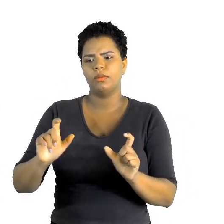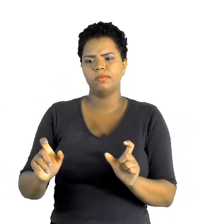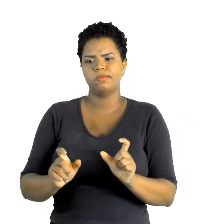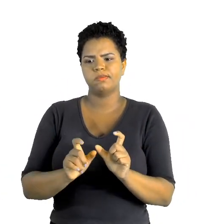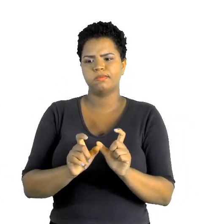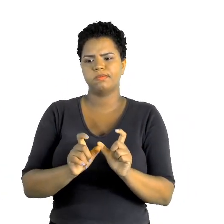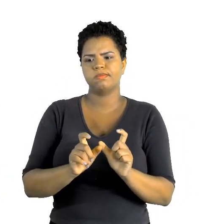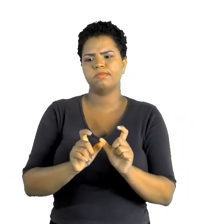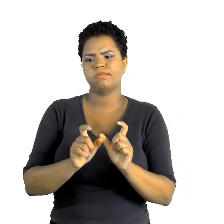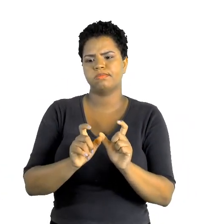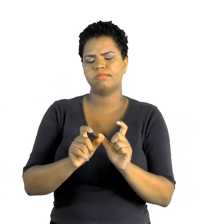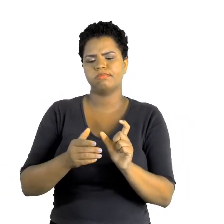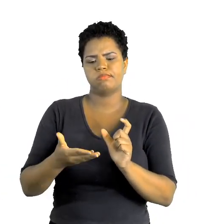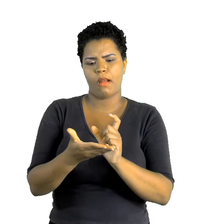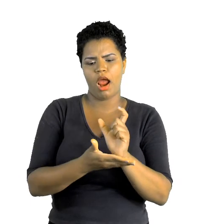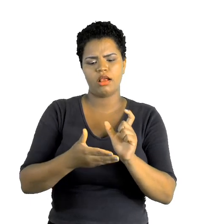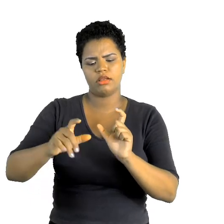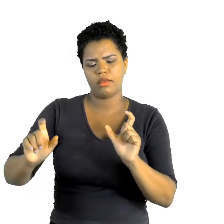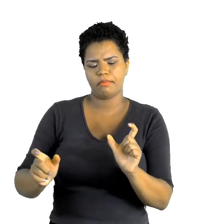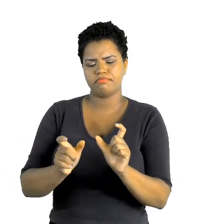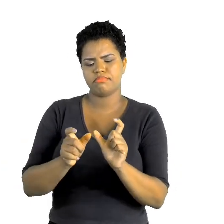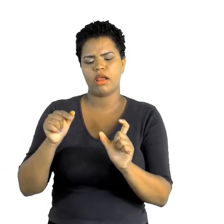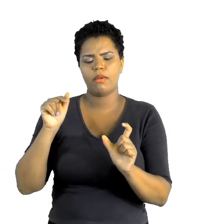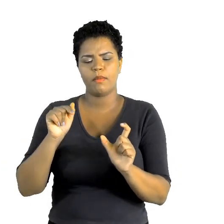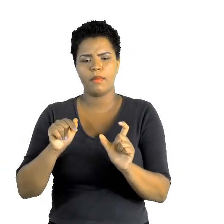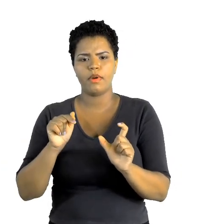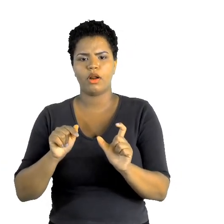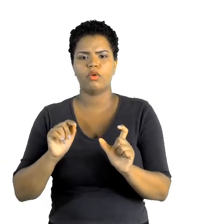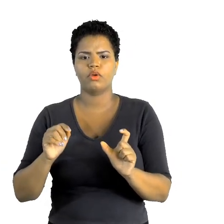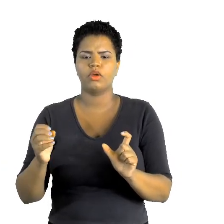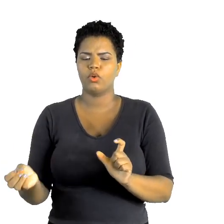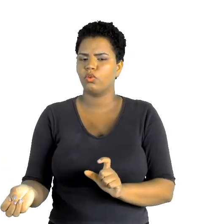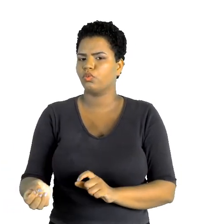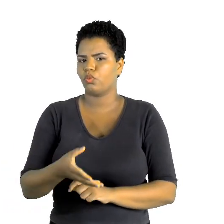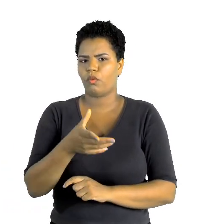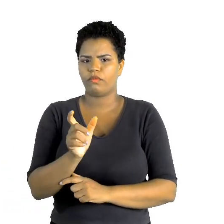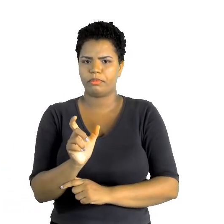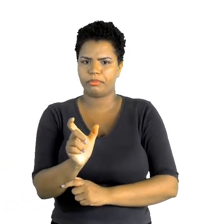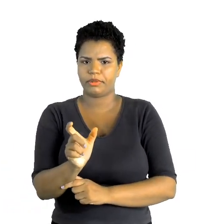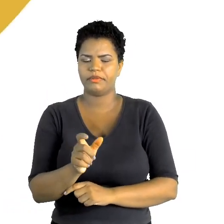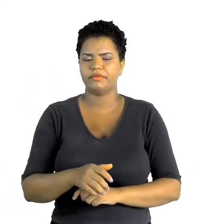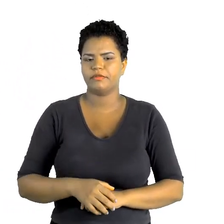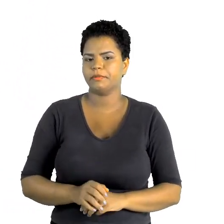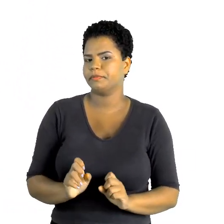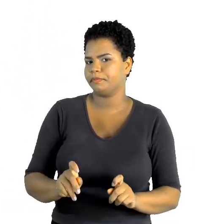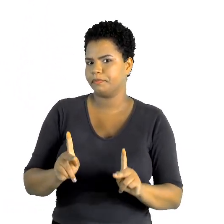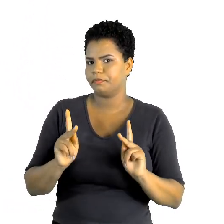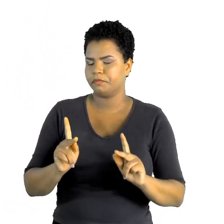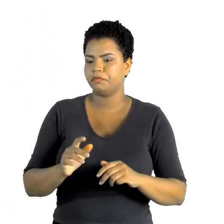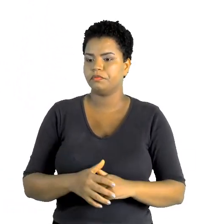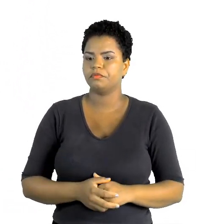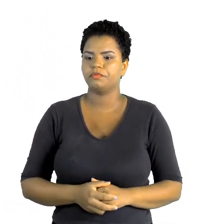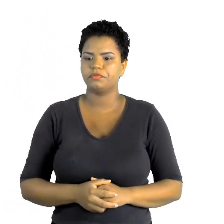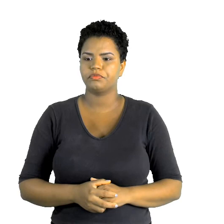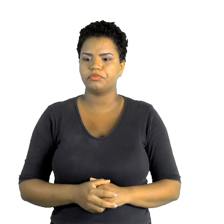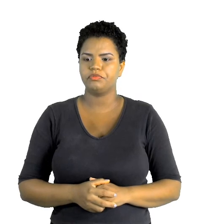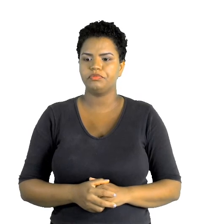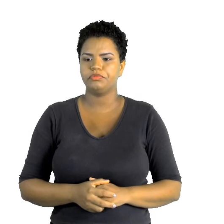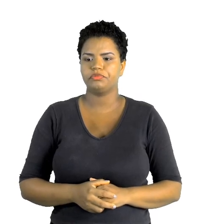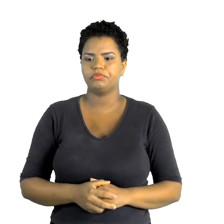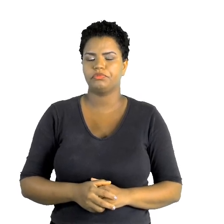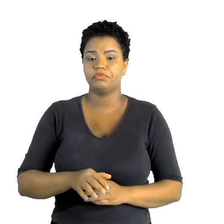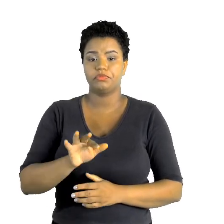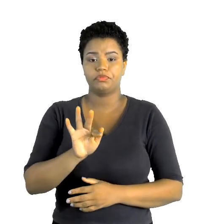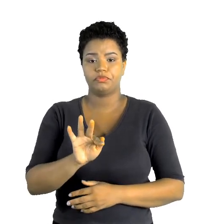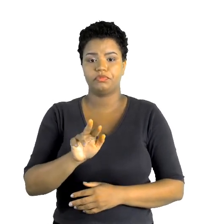palavra base para darmos aí uma outra estrutura, ok, guys? Então aqui nós temos